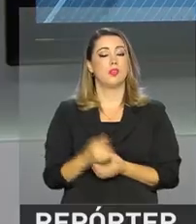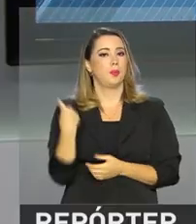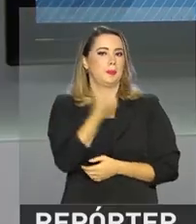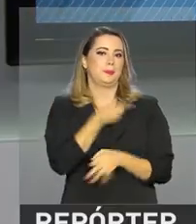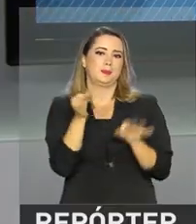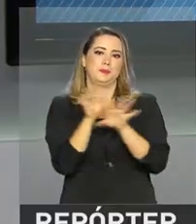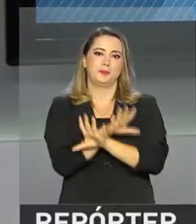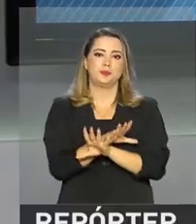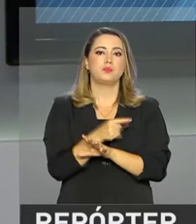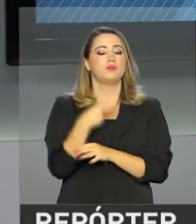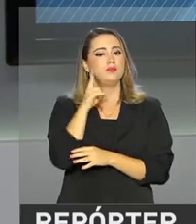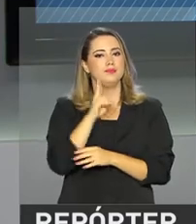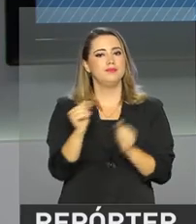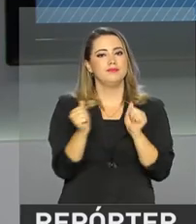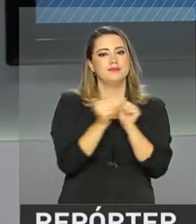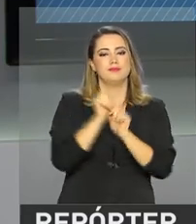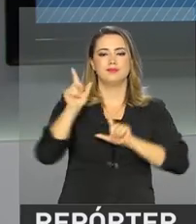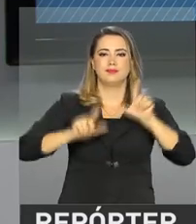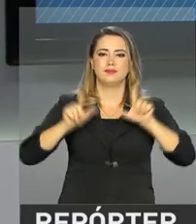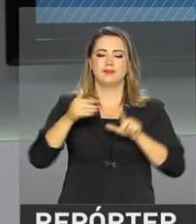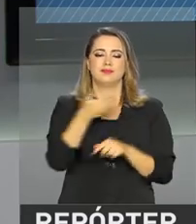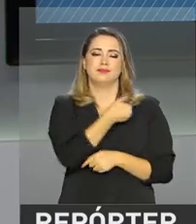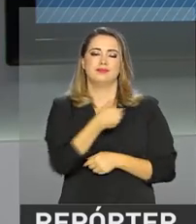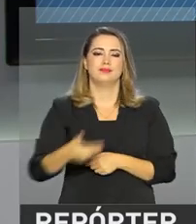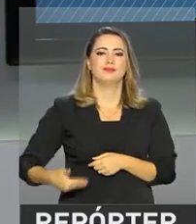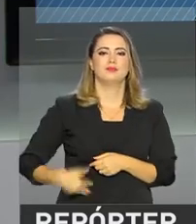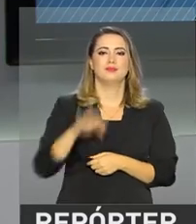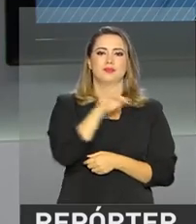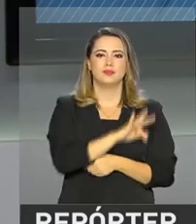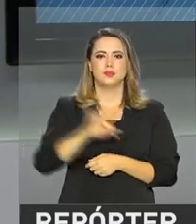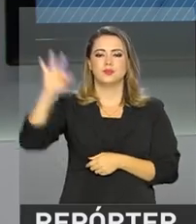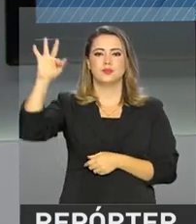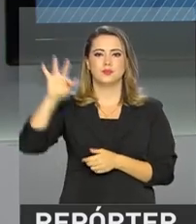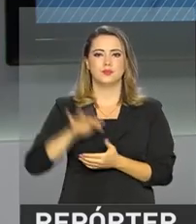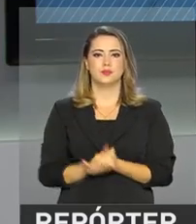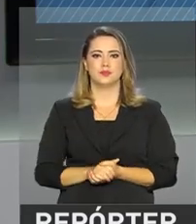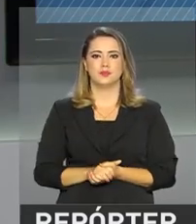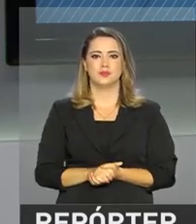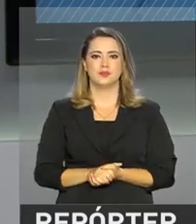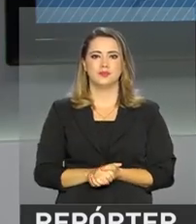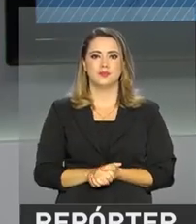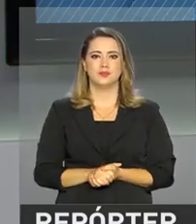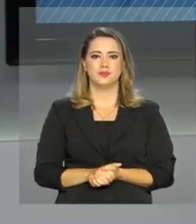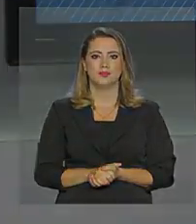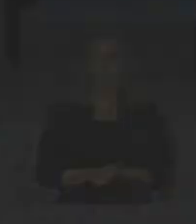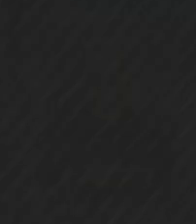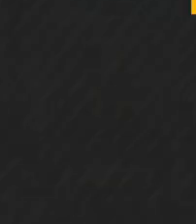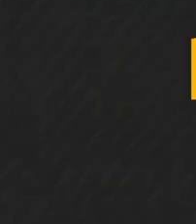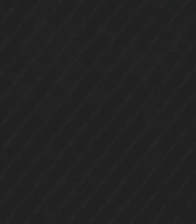Nós ficamos por aqui. Continue com a gente na NBR, a TV do Governo Federal.